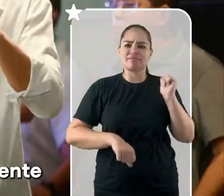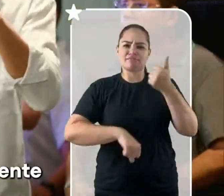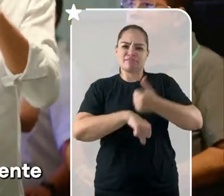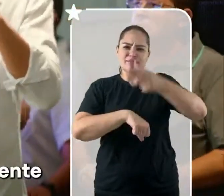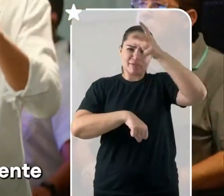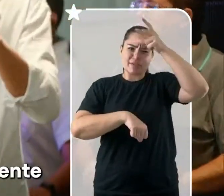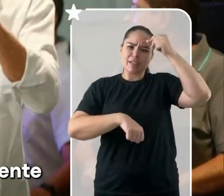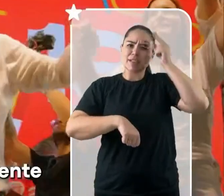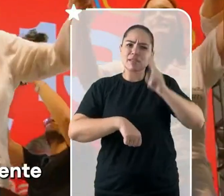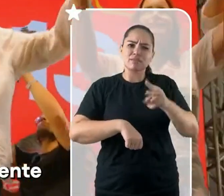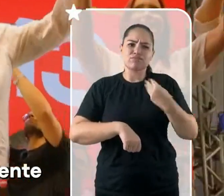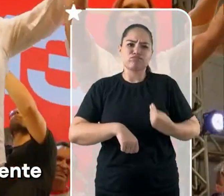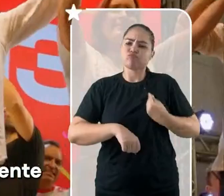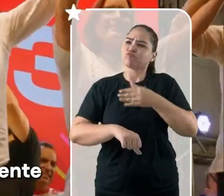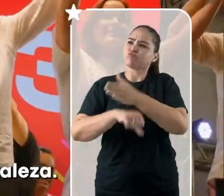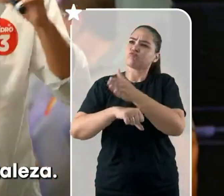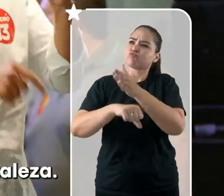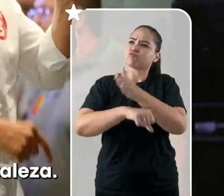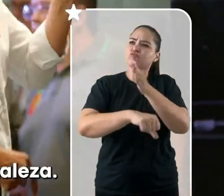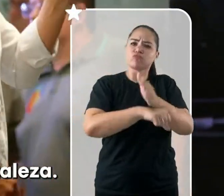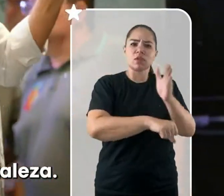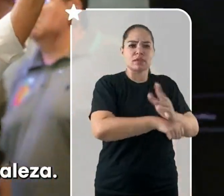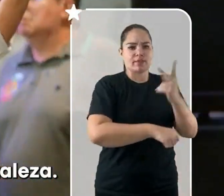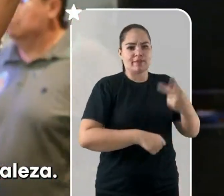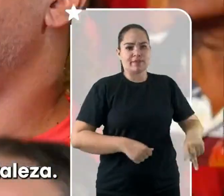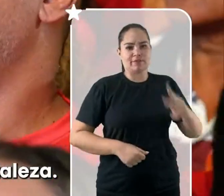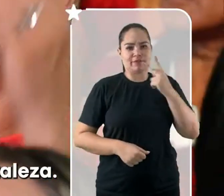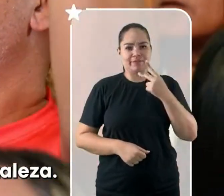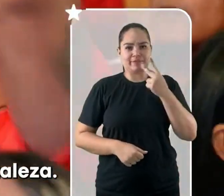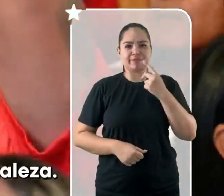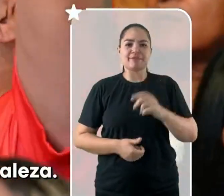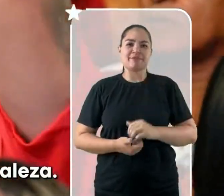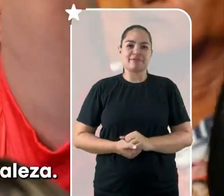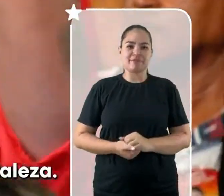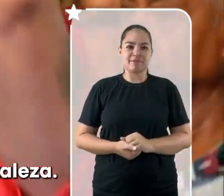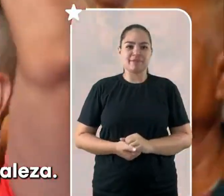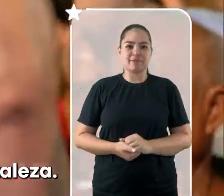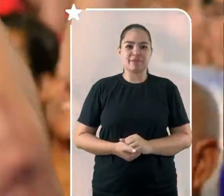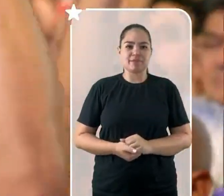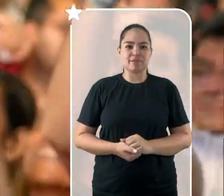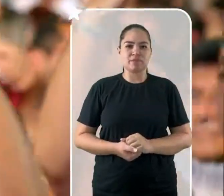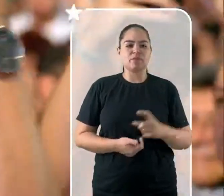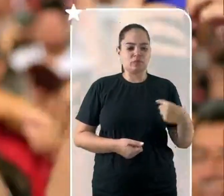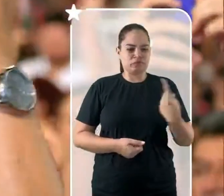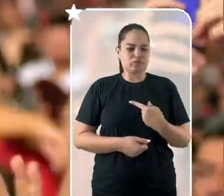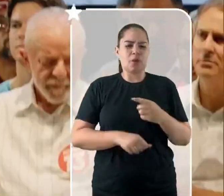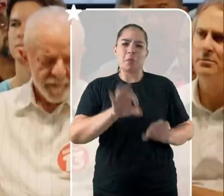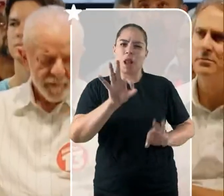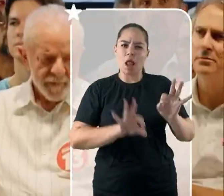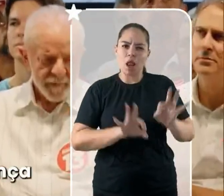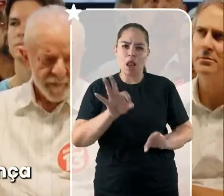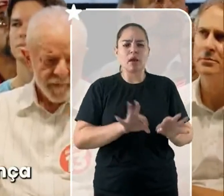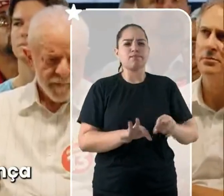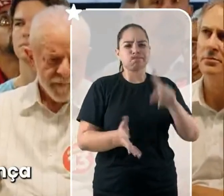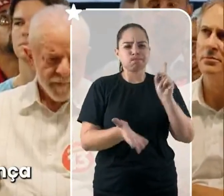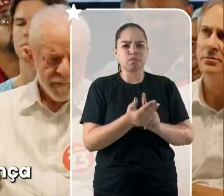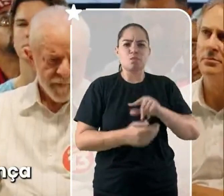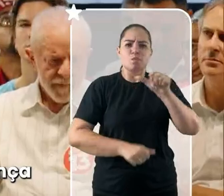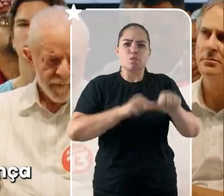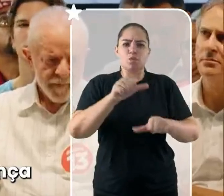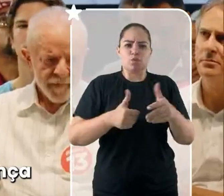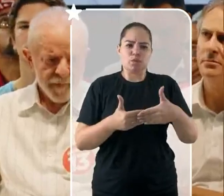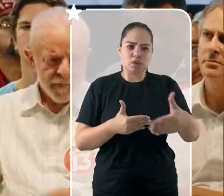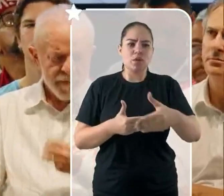vai ser um prefeito presente na comunidade de Fortaleza. Nós vamos fazer uma